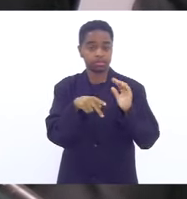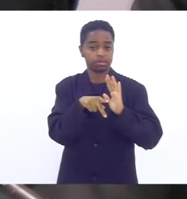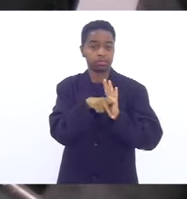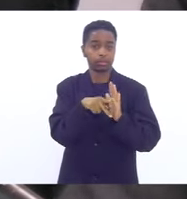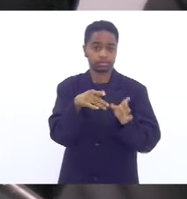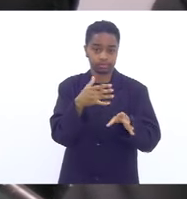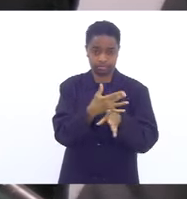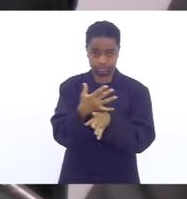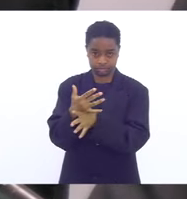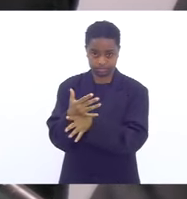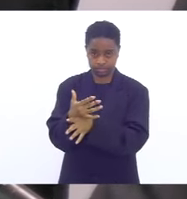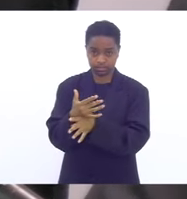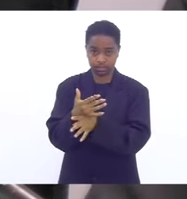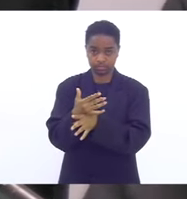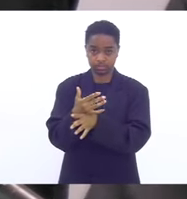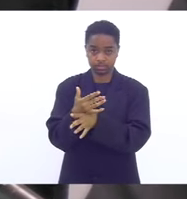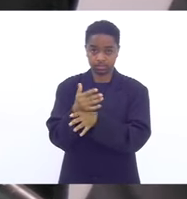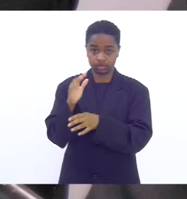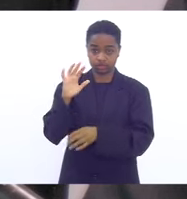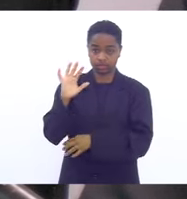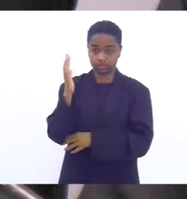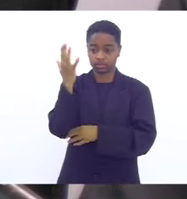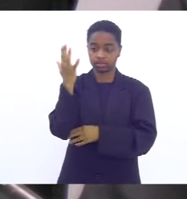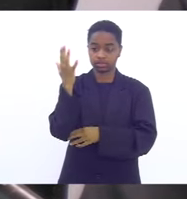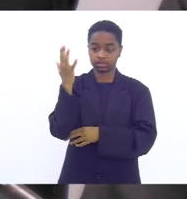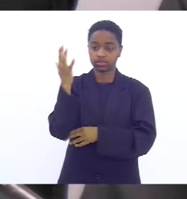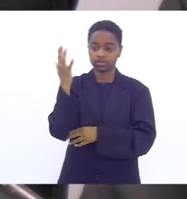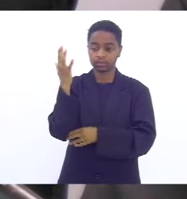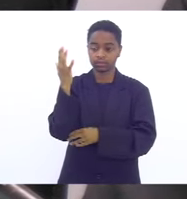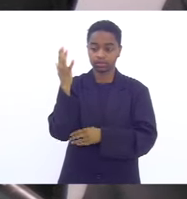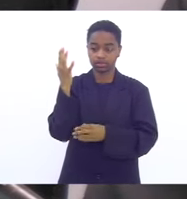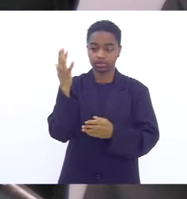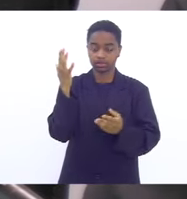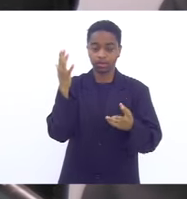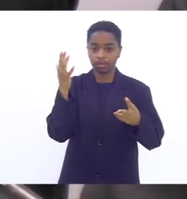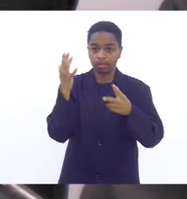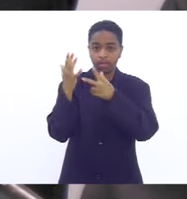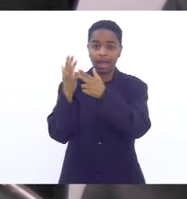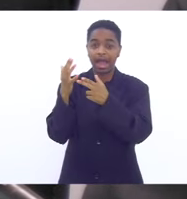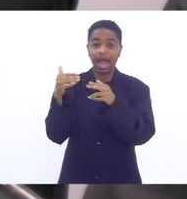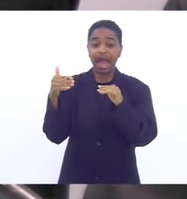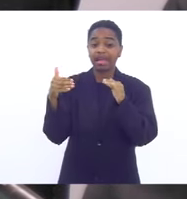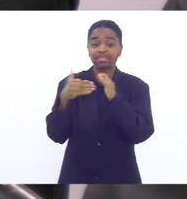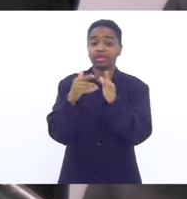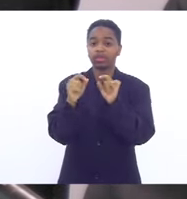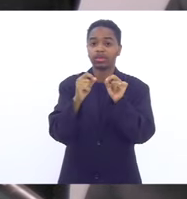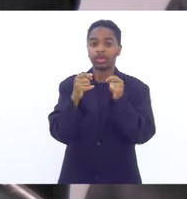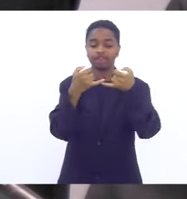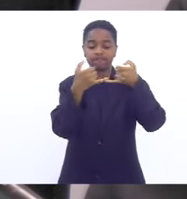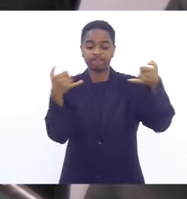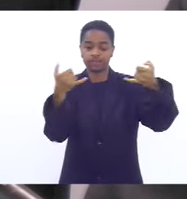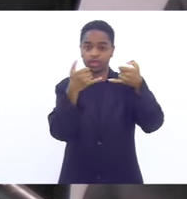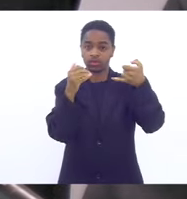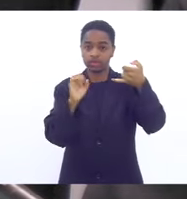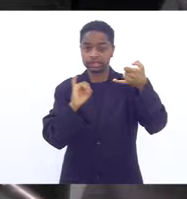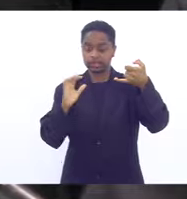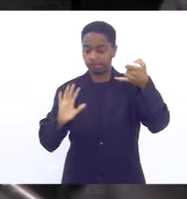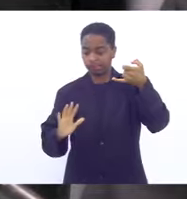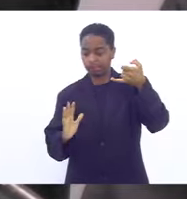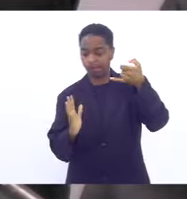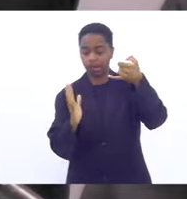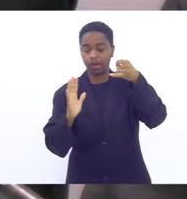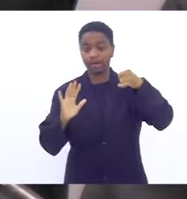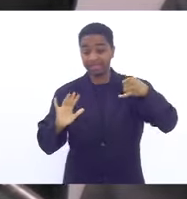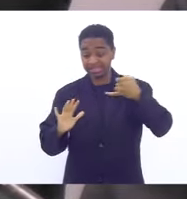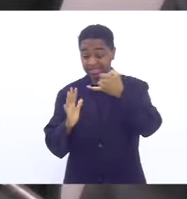municípios na poda até o momento que chega a via elétrica. Isso é uma verdade. Mas, a partir do